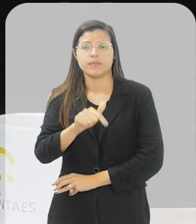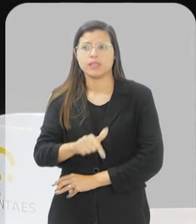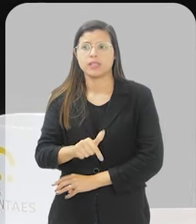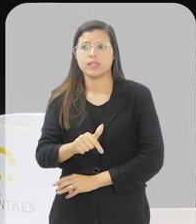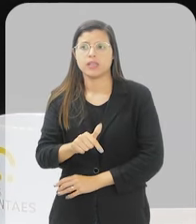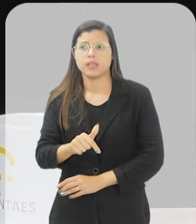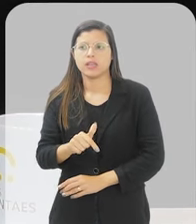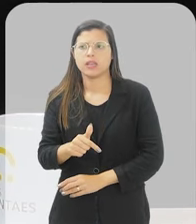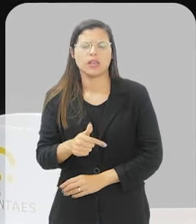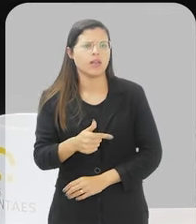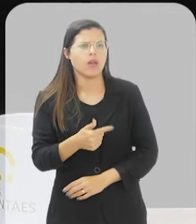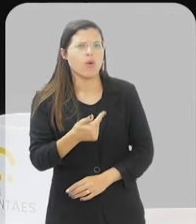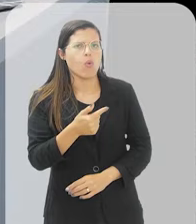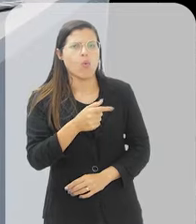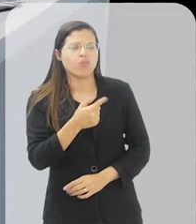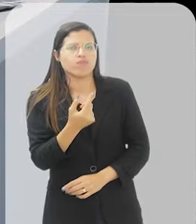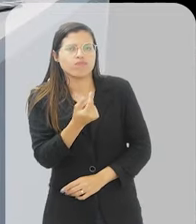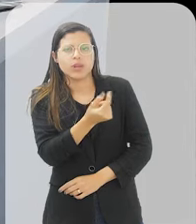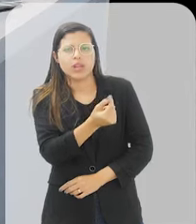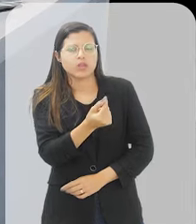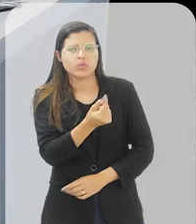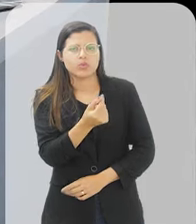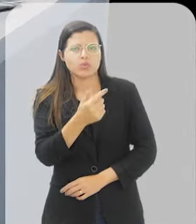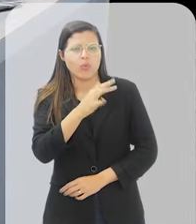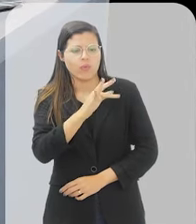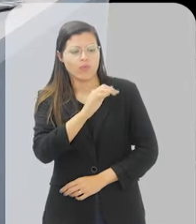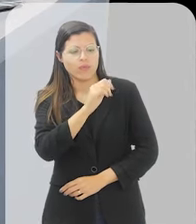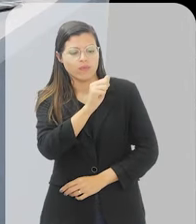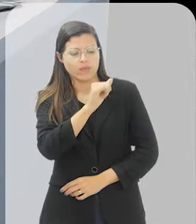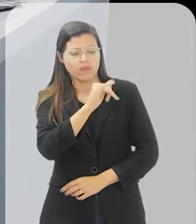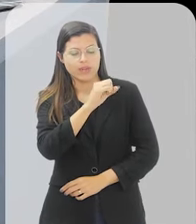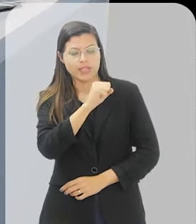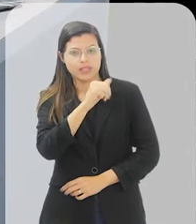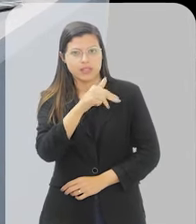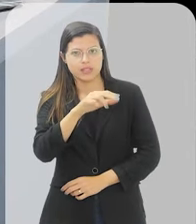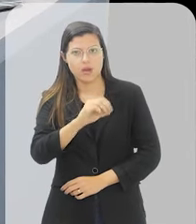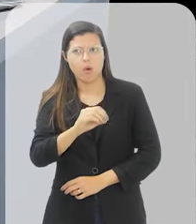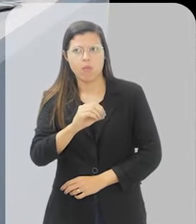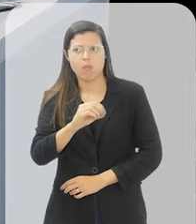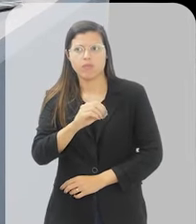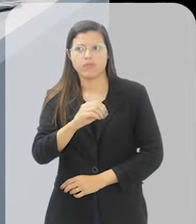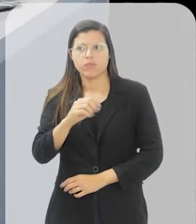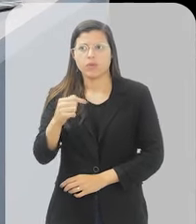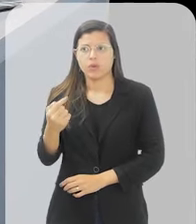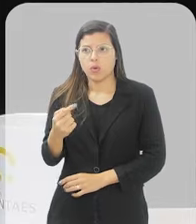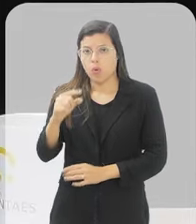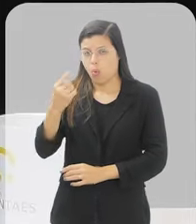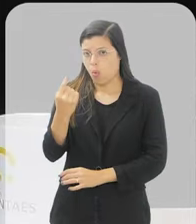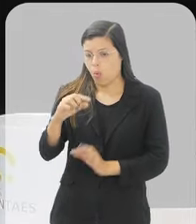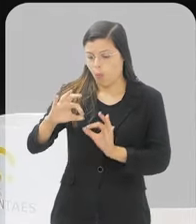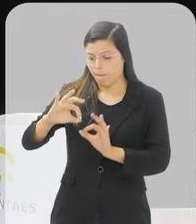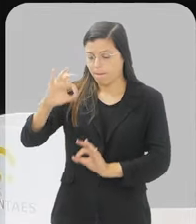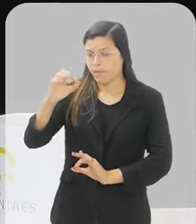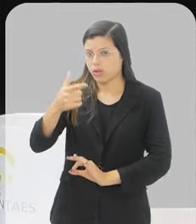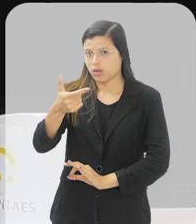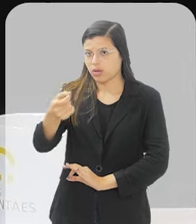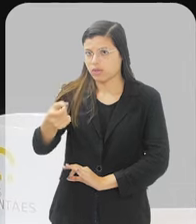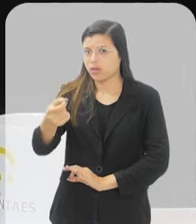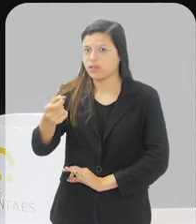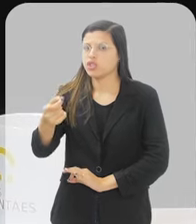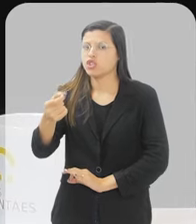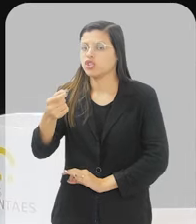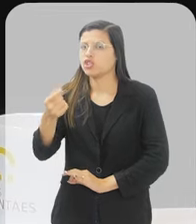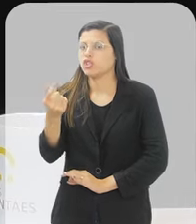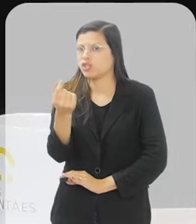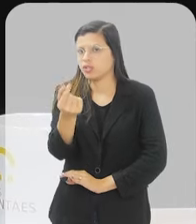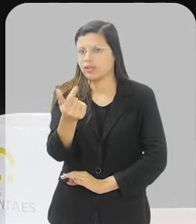muito. Quanto custa um fazão hoje? Um fazão Uma pena, hein? Uma pena. Do fazão de 1,20 m é a partir